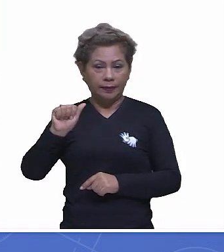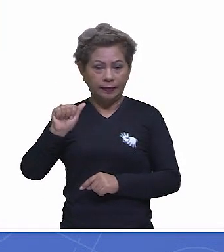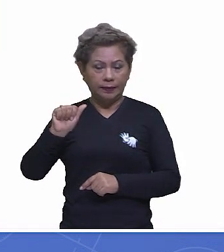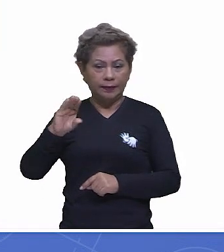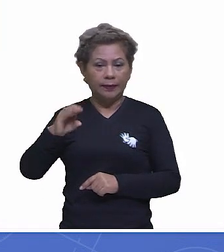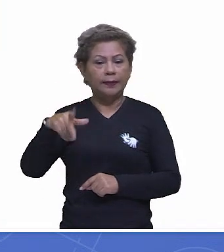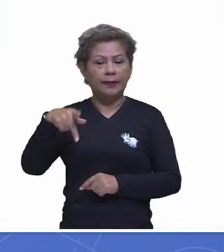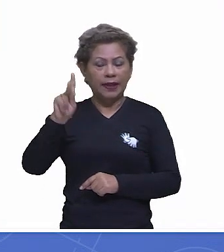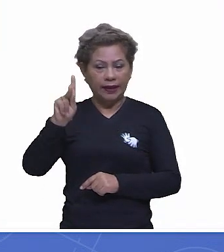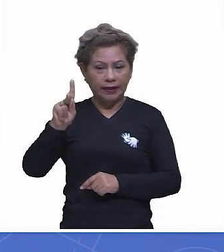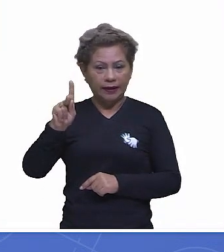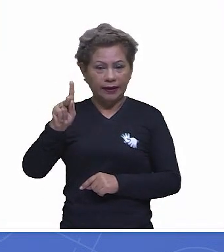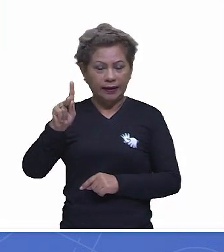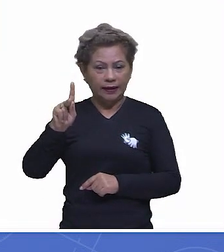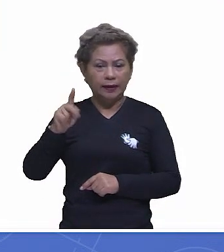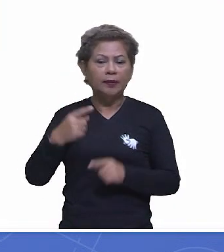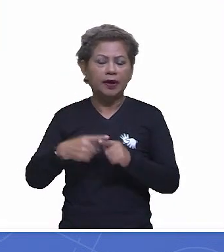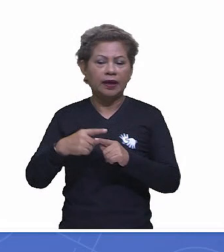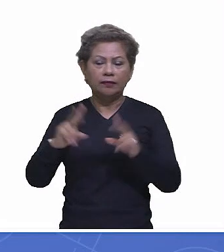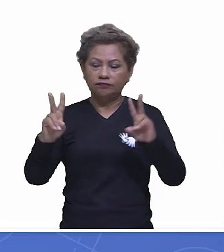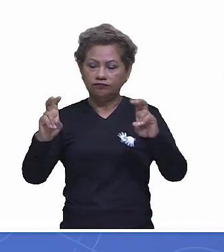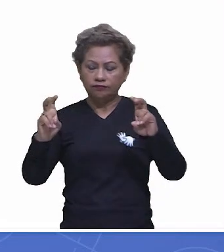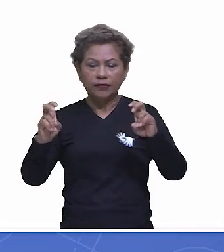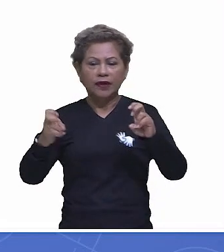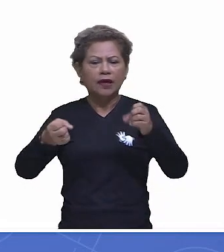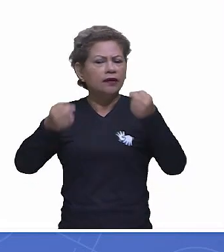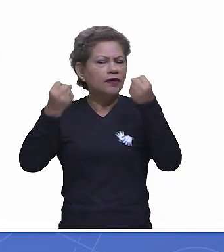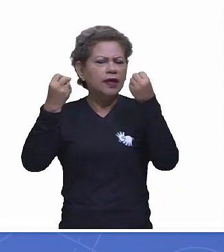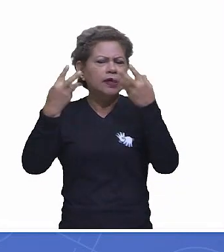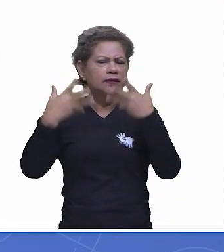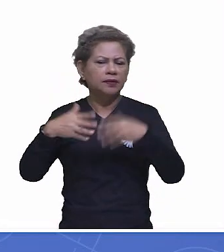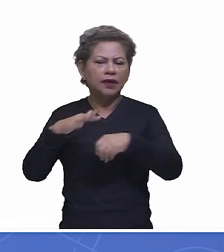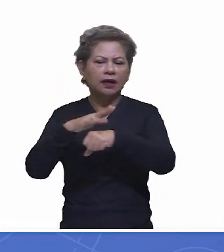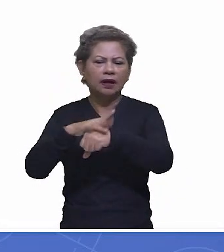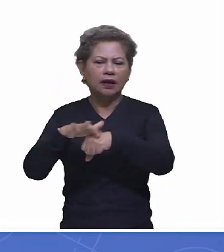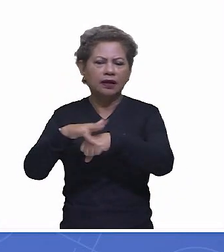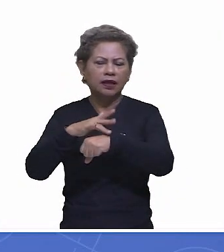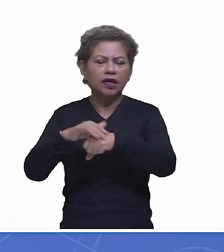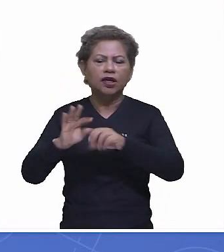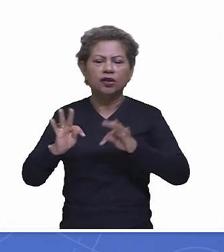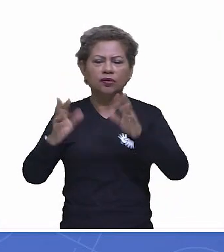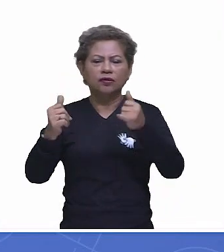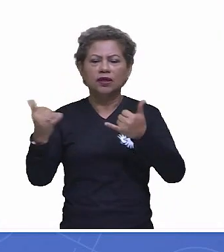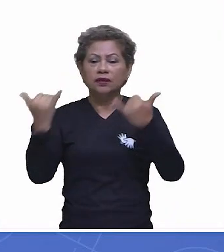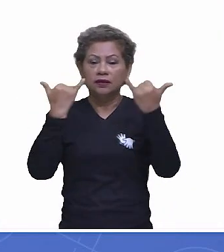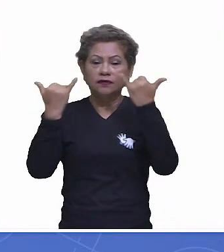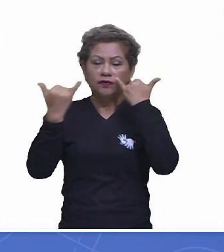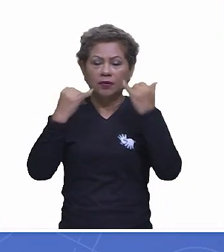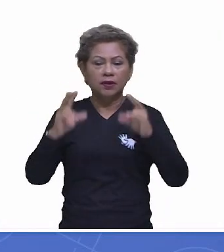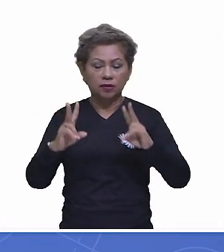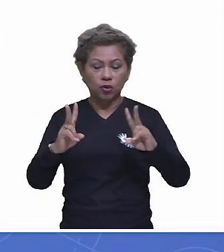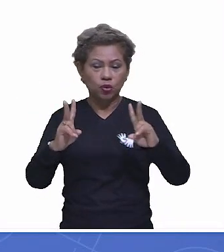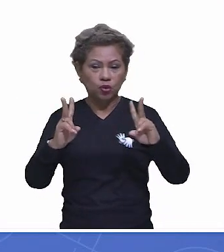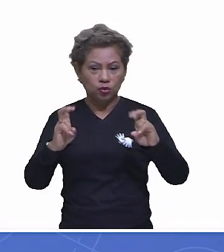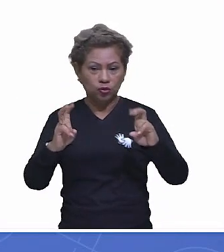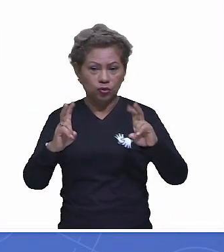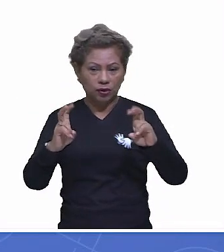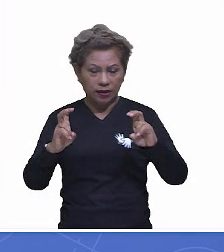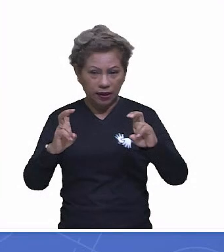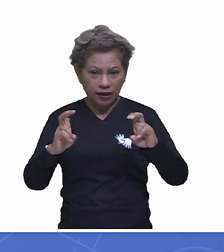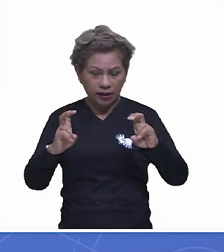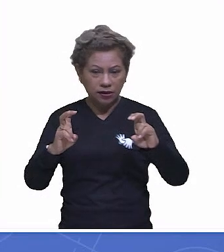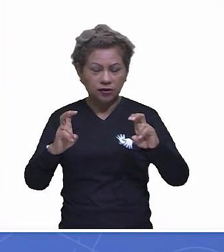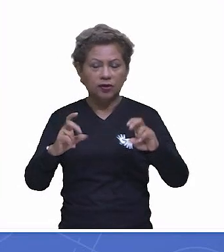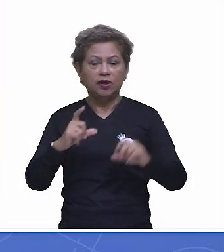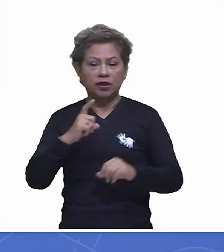parágrafo ali, ele vai falar sobre essa doença. Então, todas as informações que diz respeito a essa